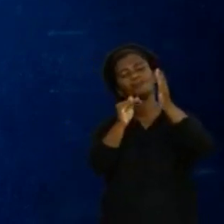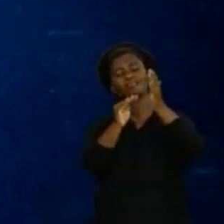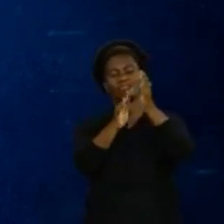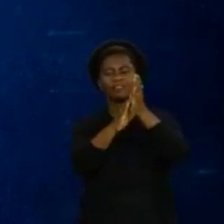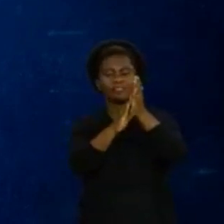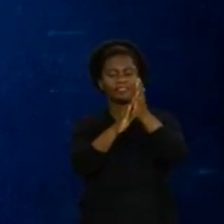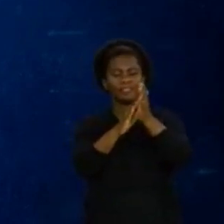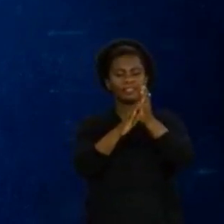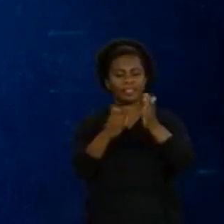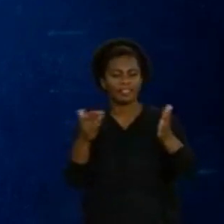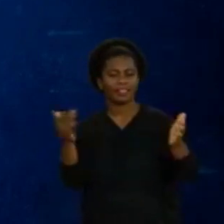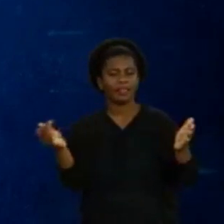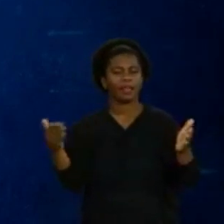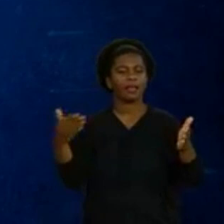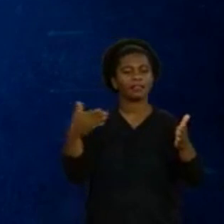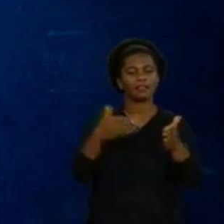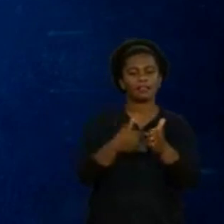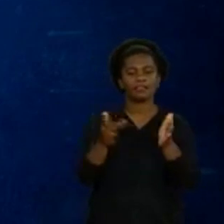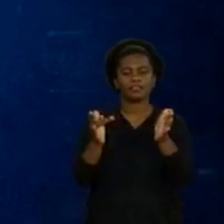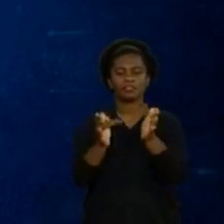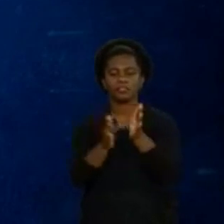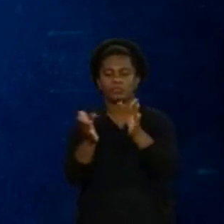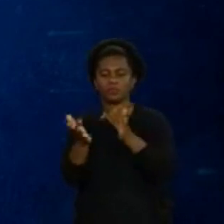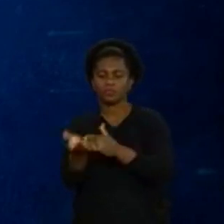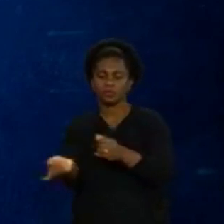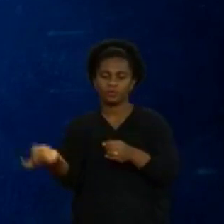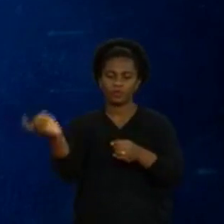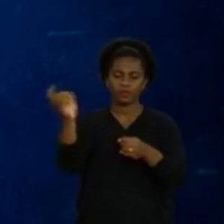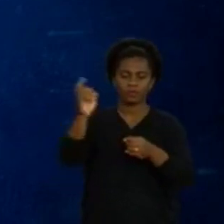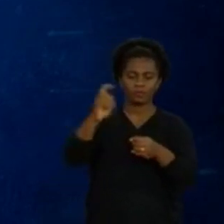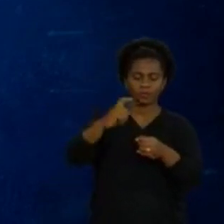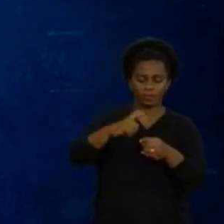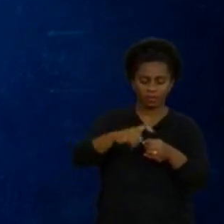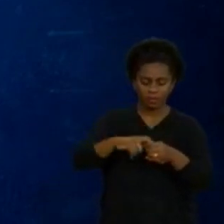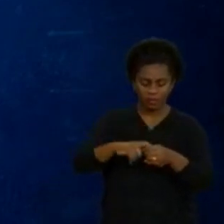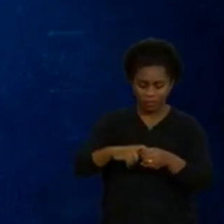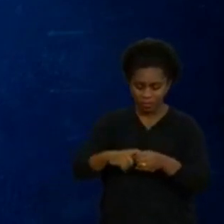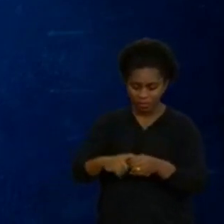Até Jesus voltar. Até Jesus